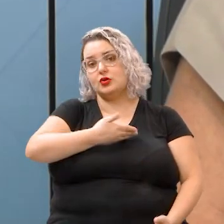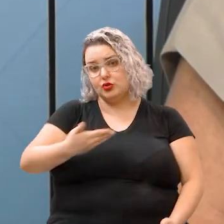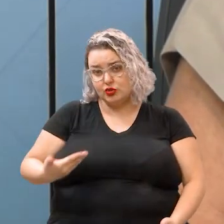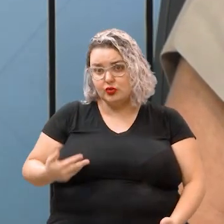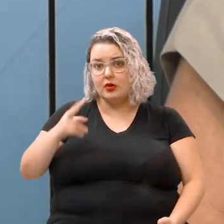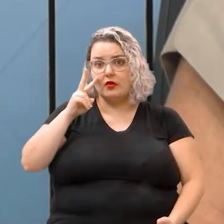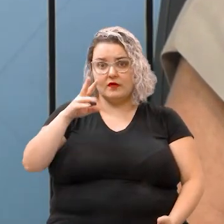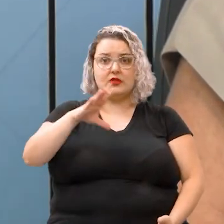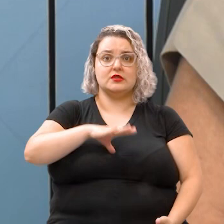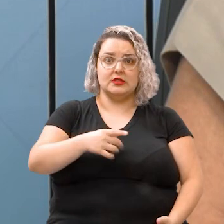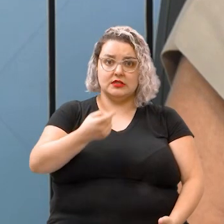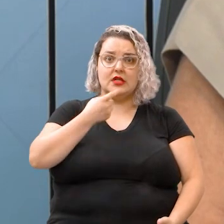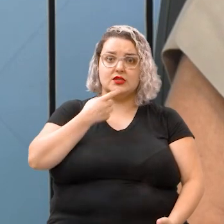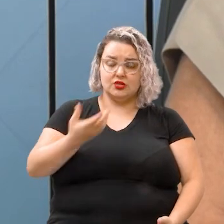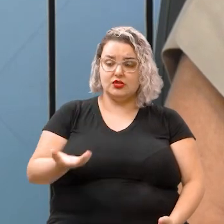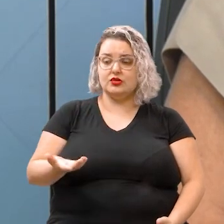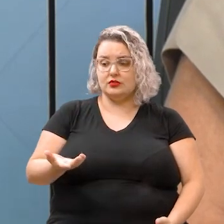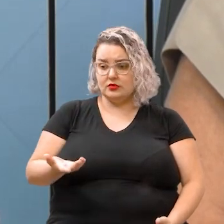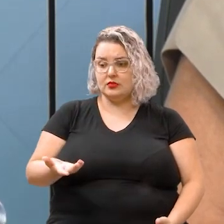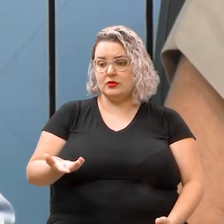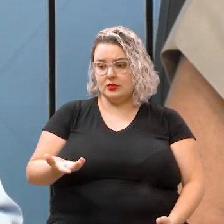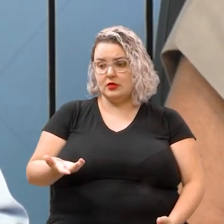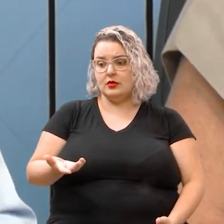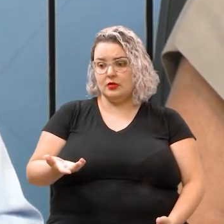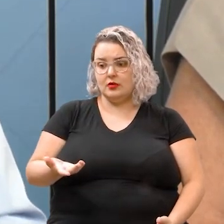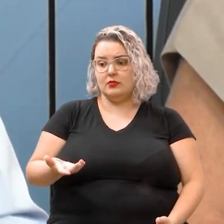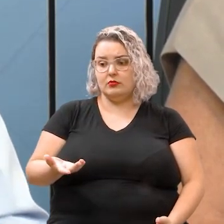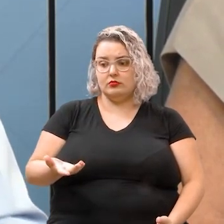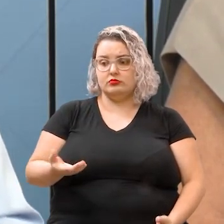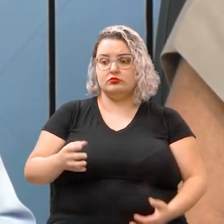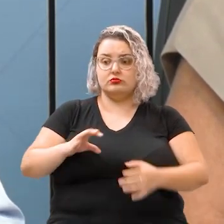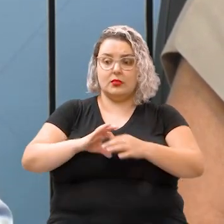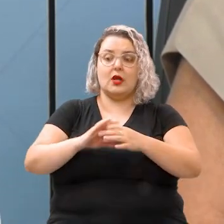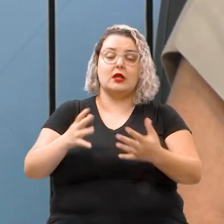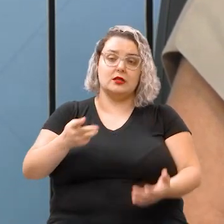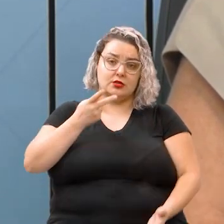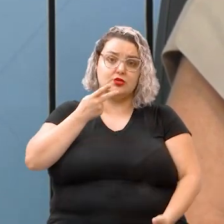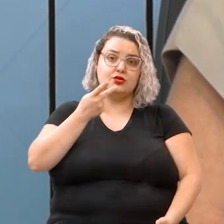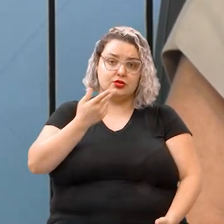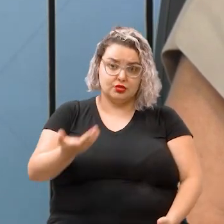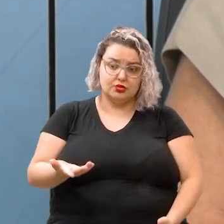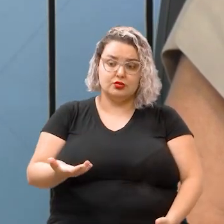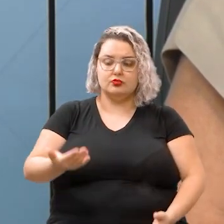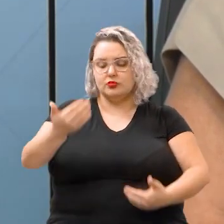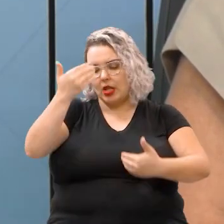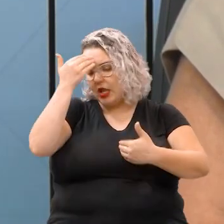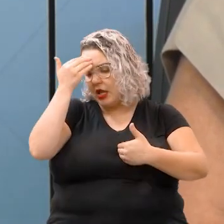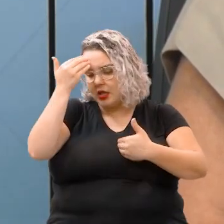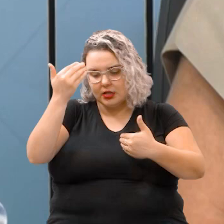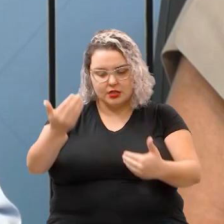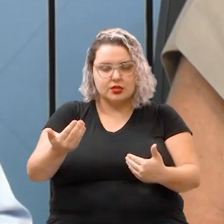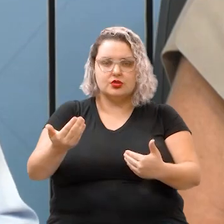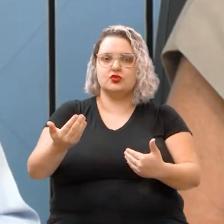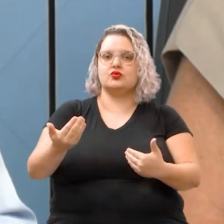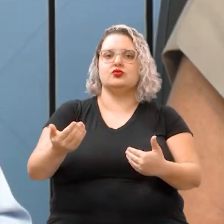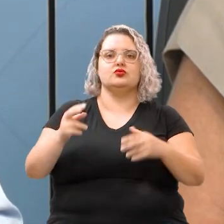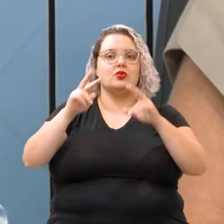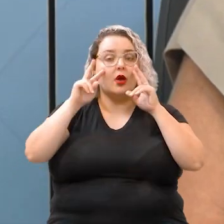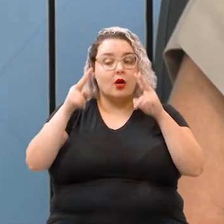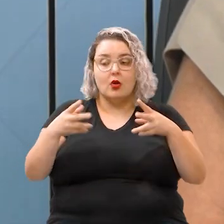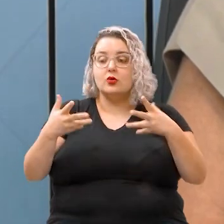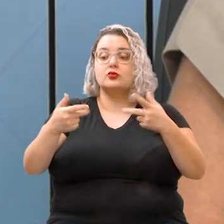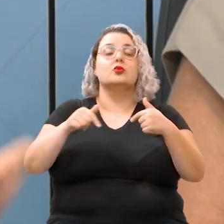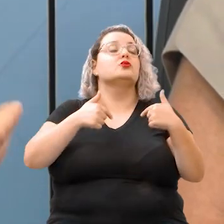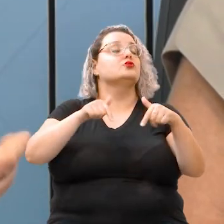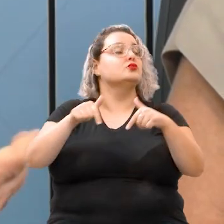na cidade de Campinas, e aqui fica minha fala de gratidão, de reconhecimento de